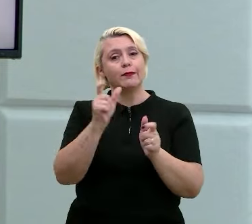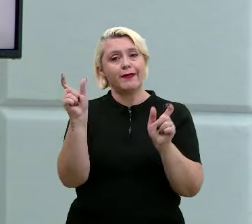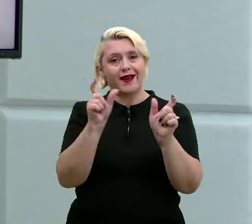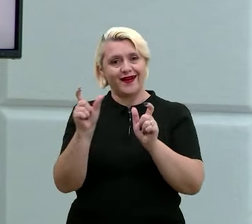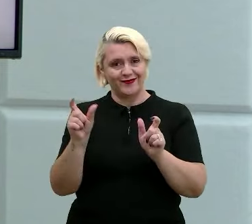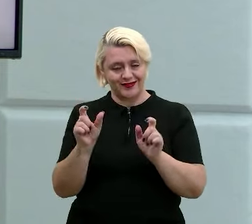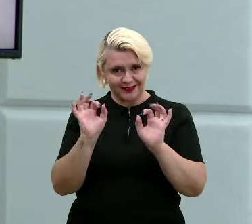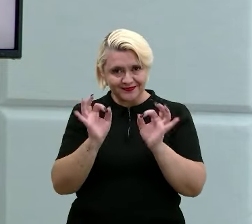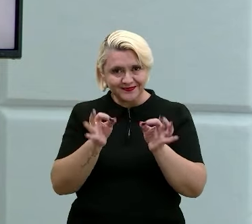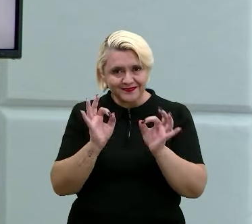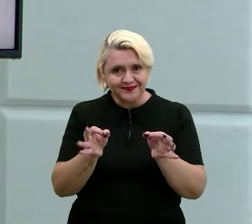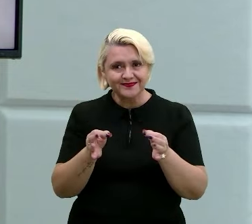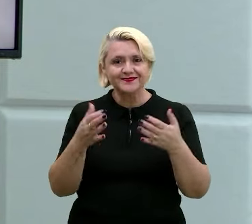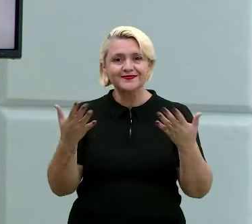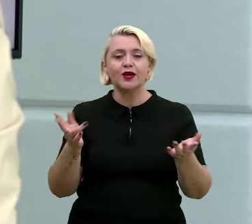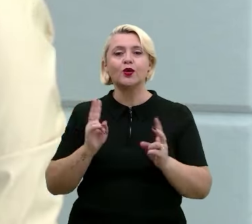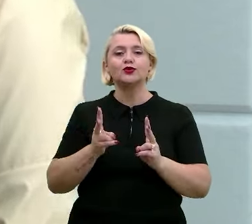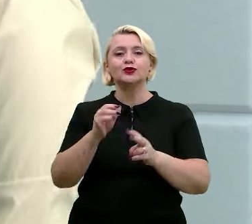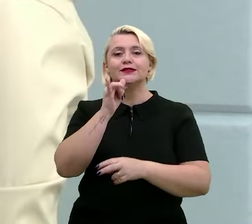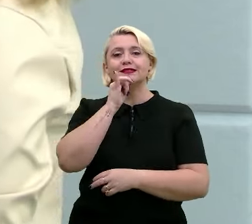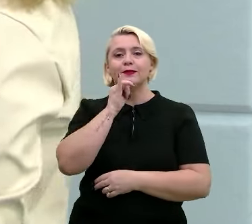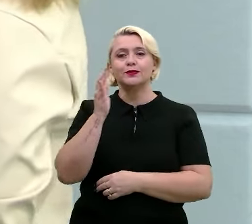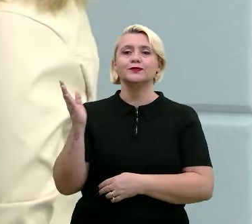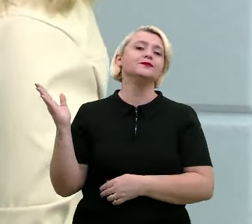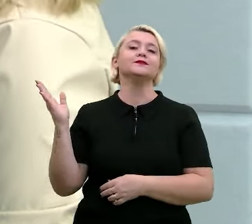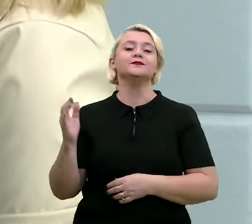substituições. Certinho? Continuando.